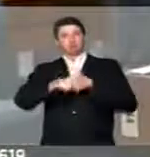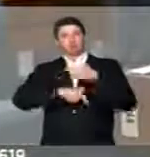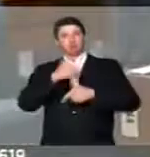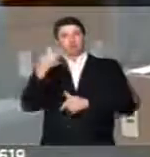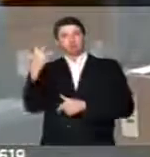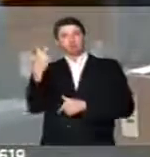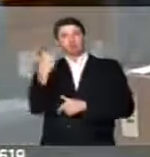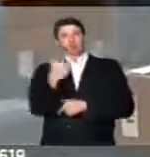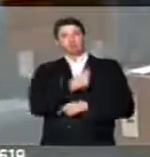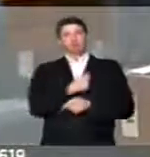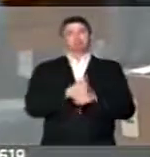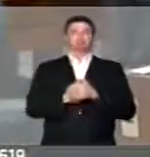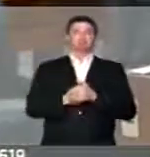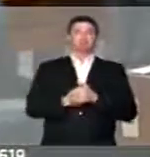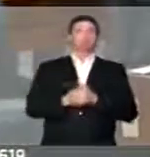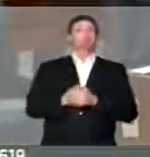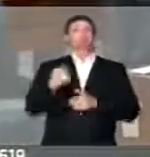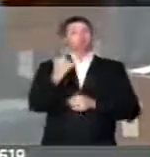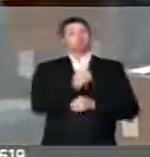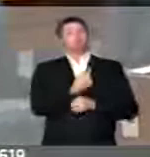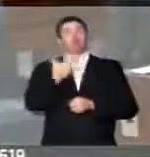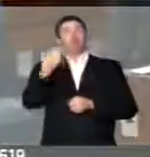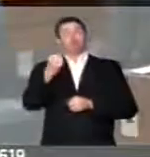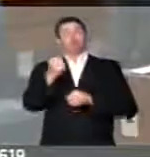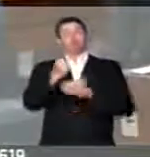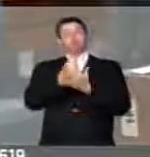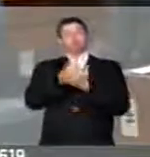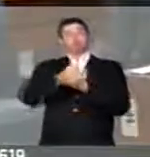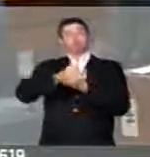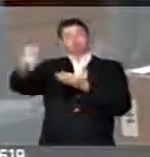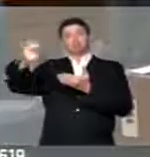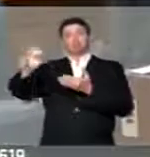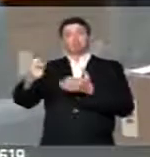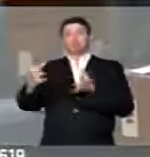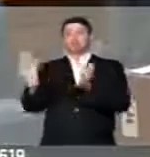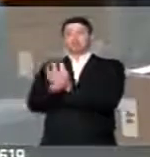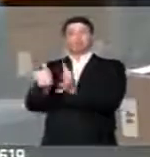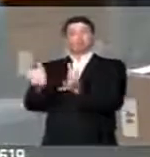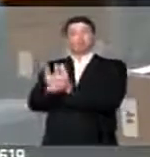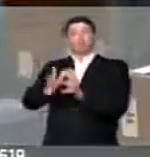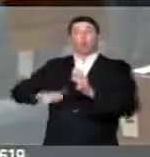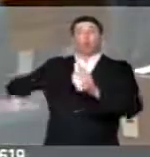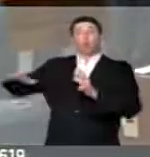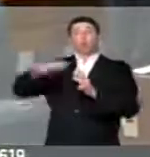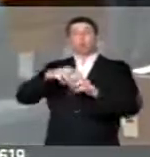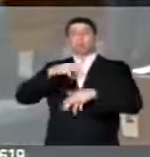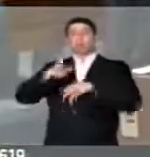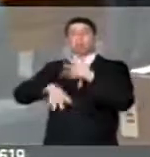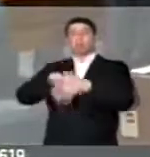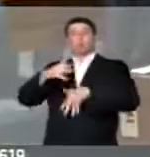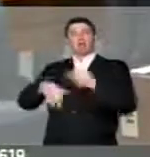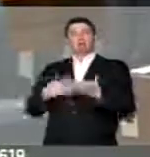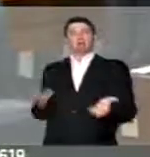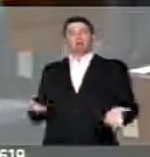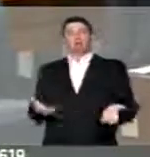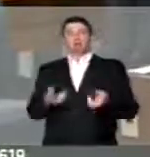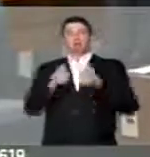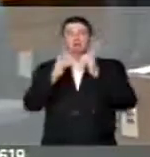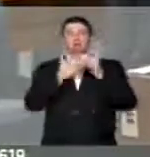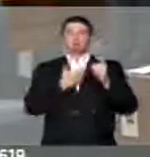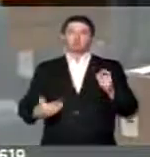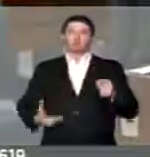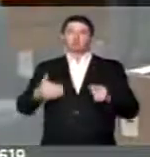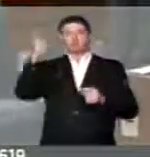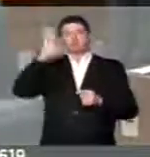trabalho fantástico e vamos tirar essa turma que bagunçaram com a